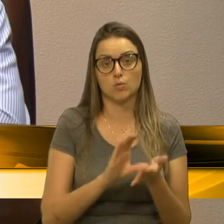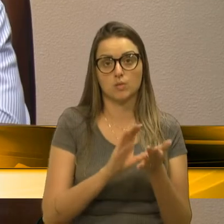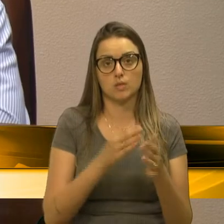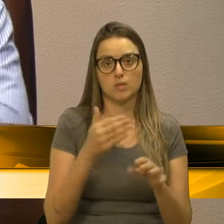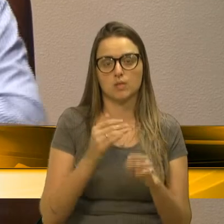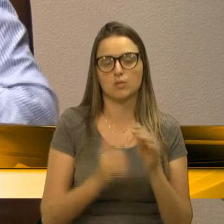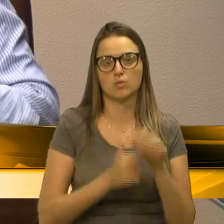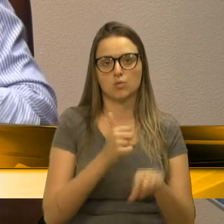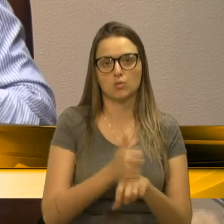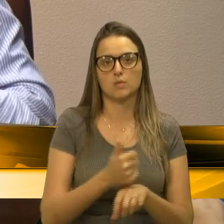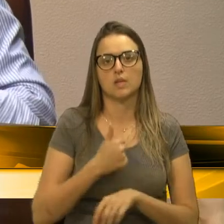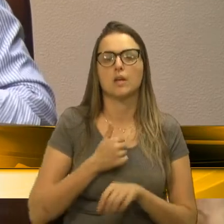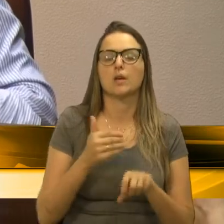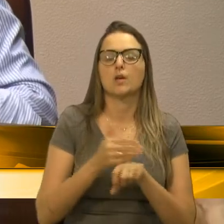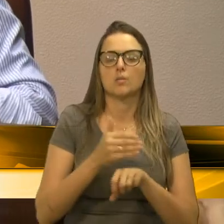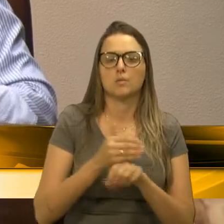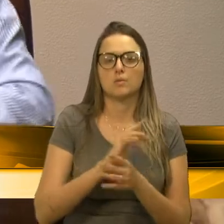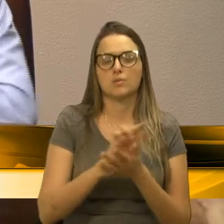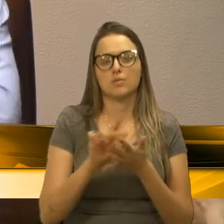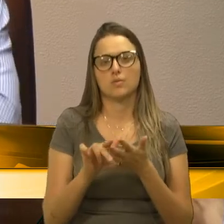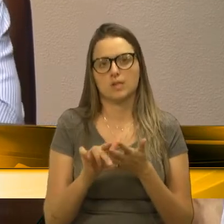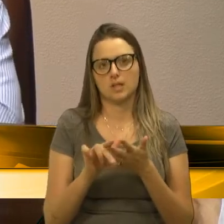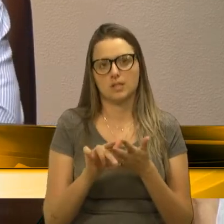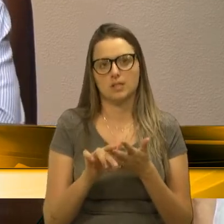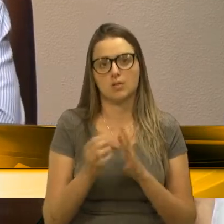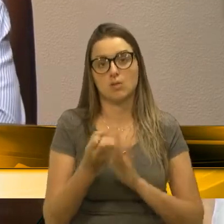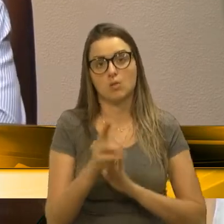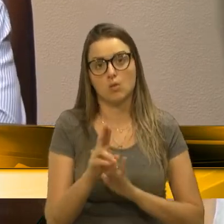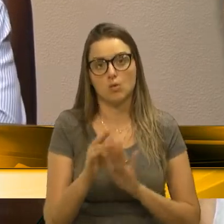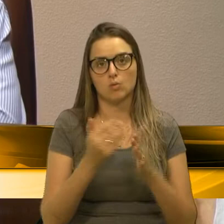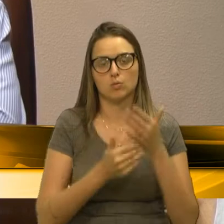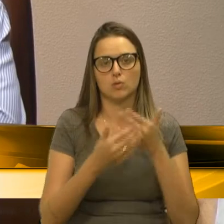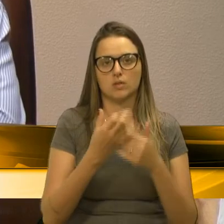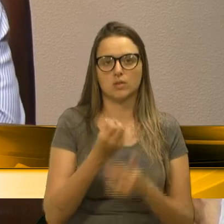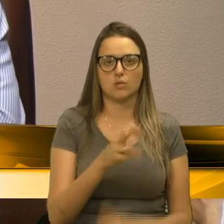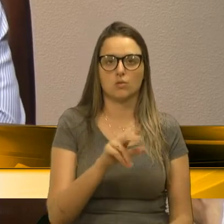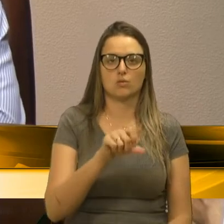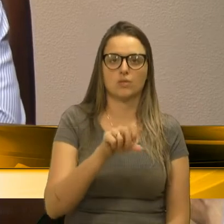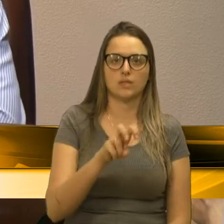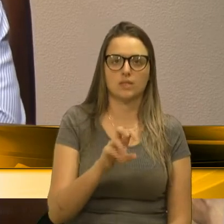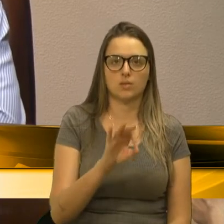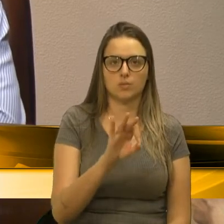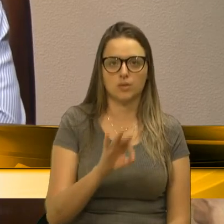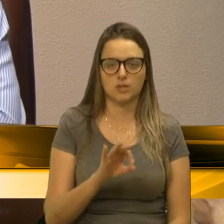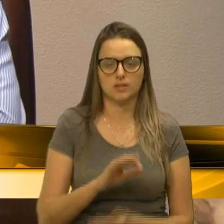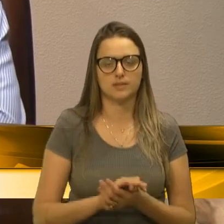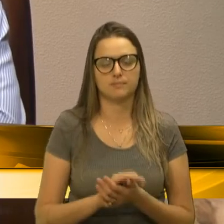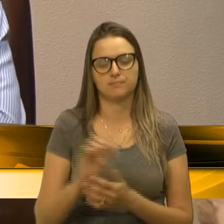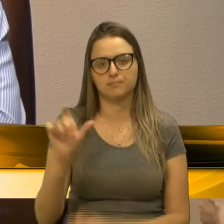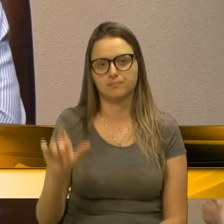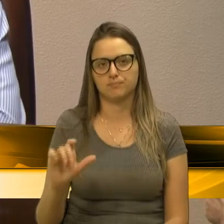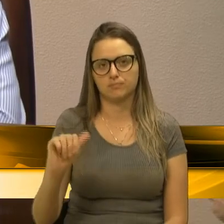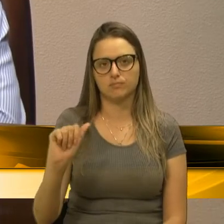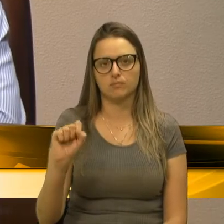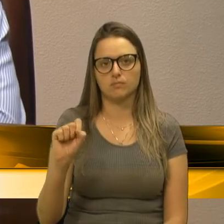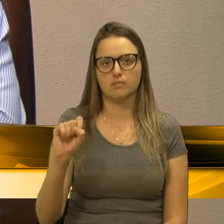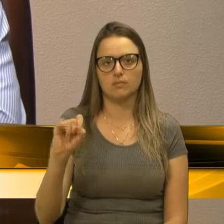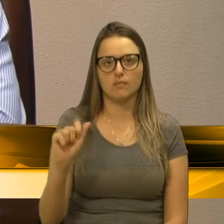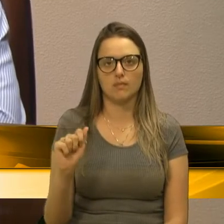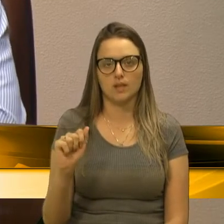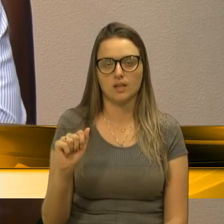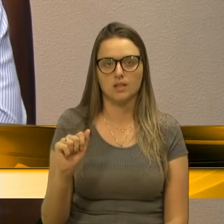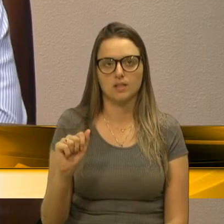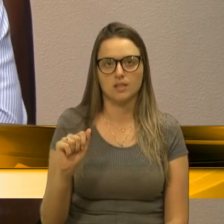de diversas, ouso dizer que todas ou 95% delas. Doutora Cássia, em algum momento, enquanto